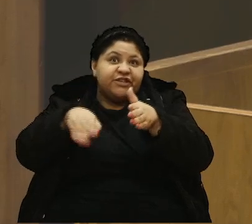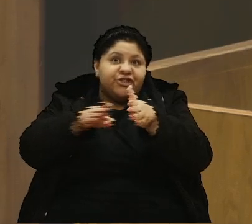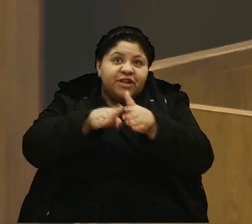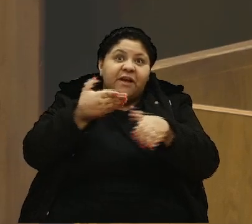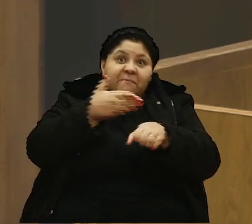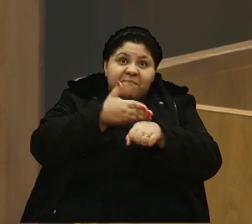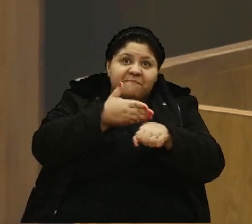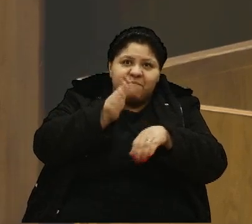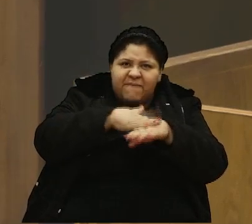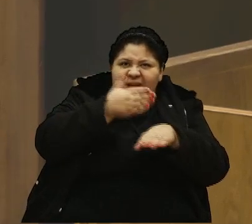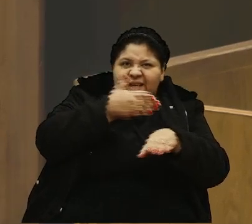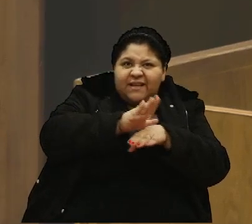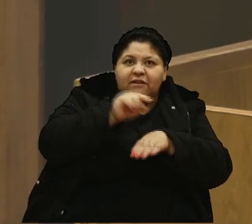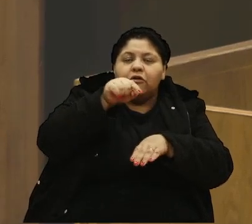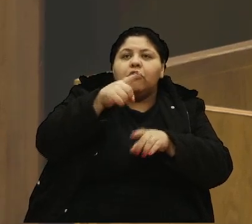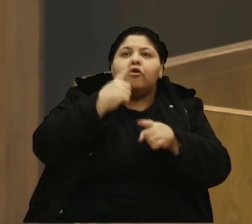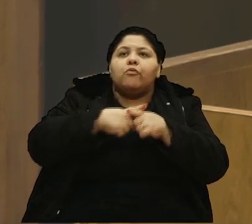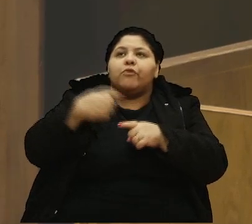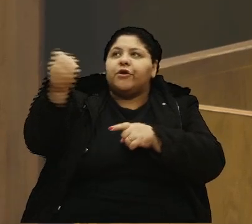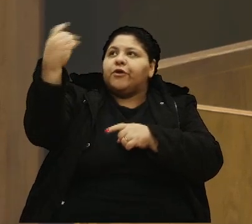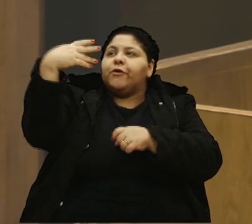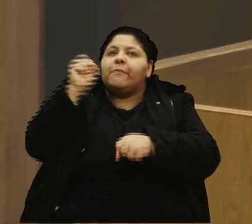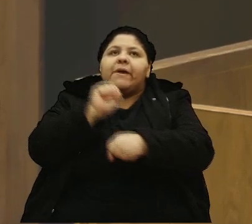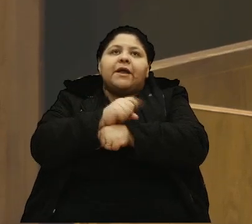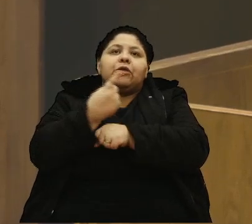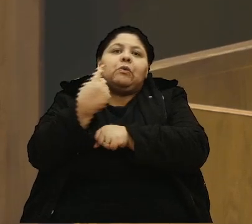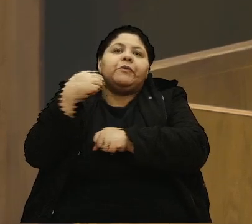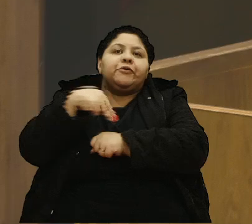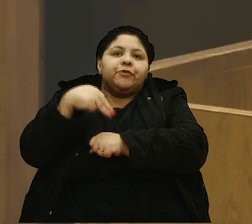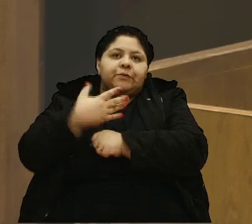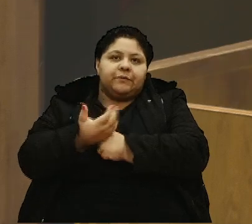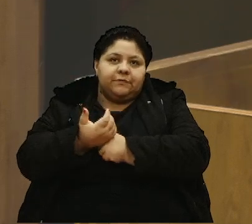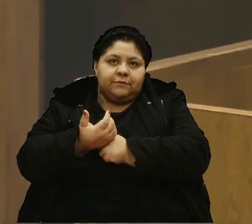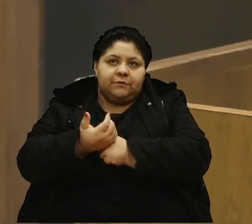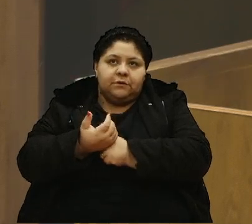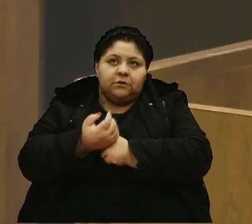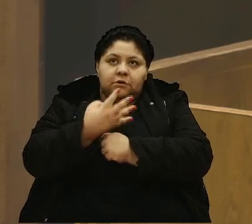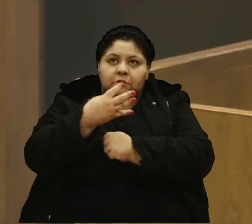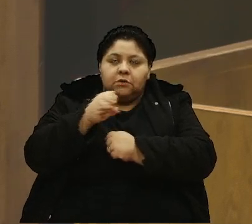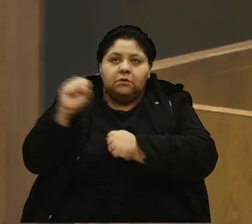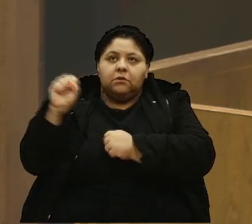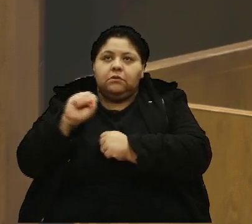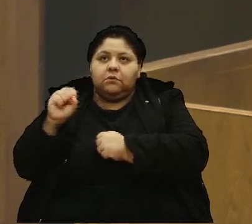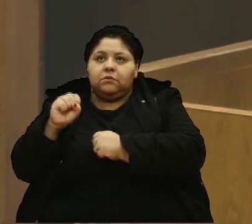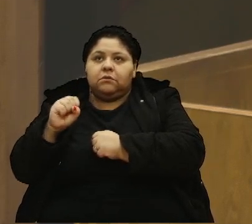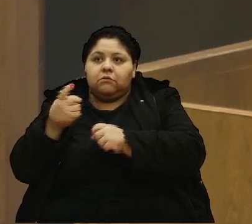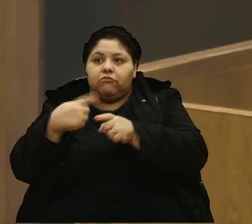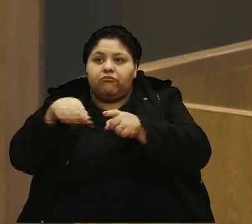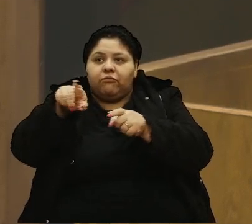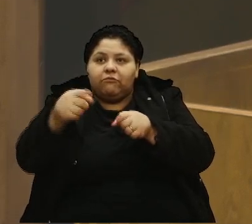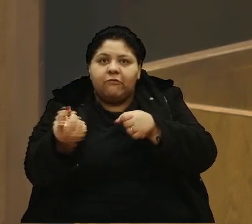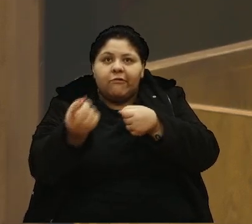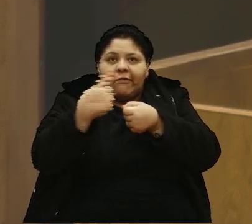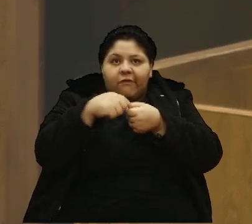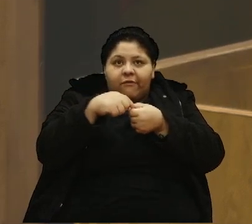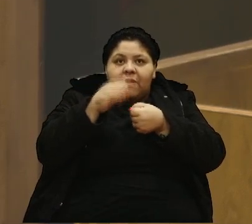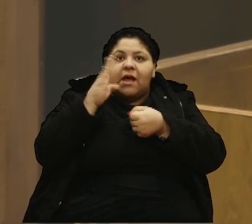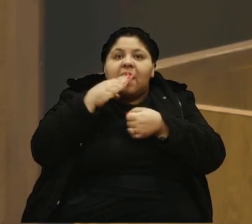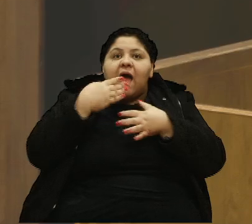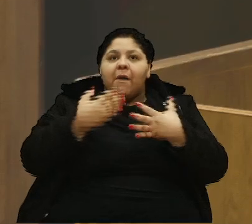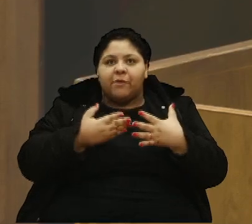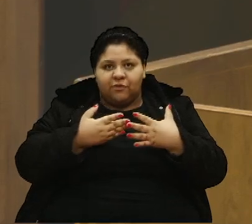quê? Você vai ficar no semáforo parado 1 minuto. Em 40 segundos você vai até o retorno e volta. É muito mais